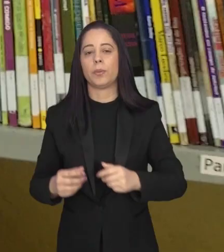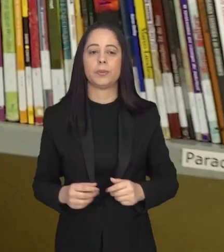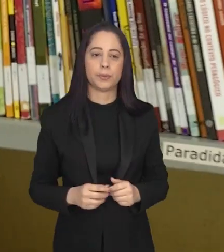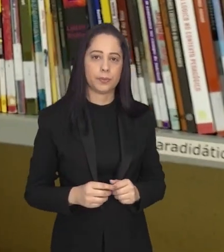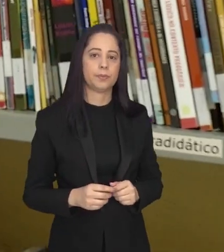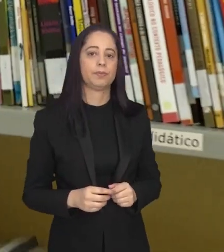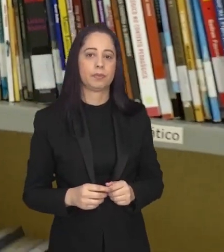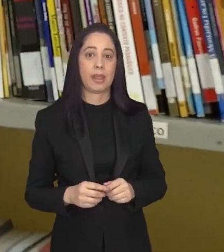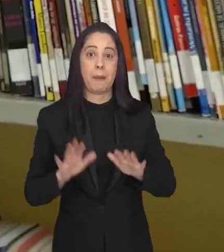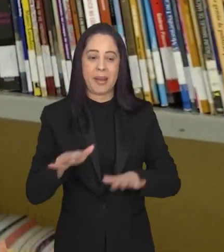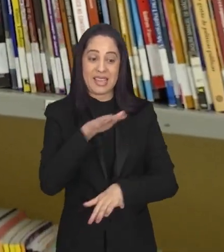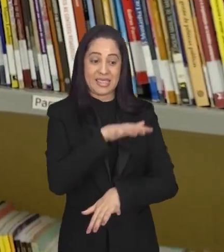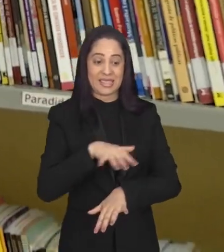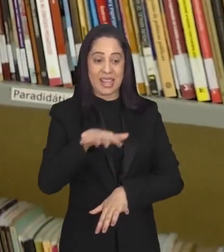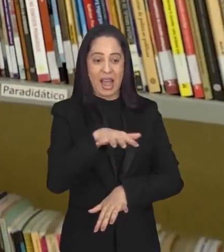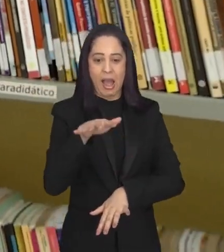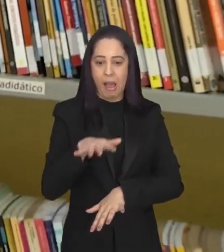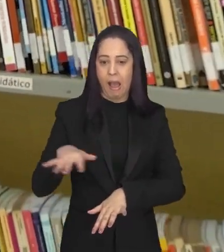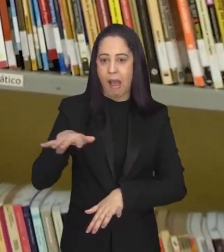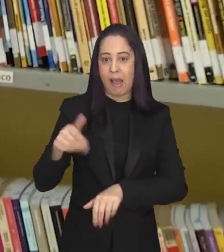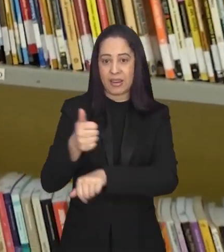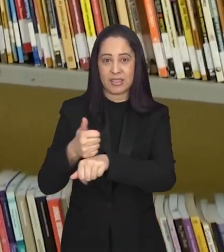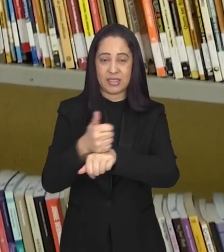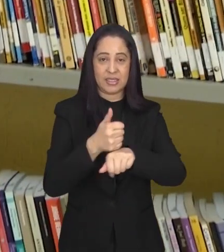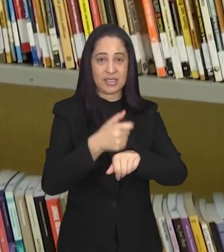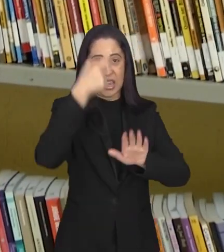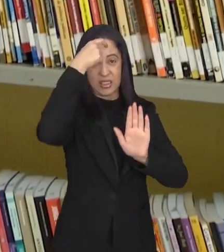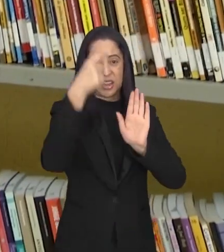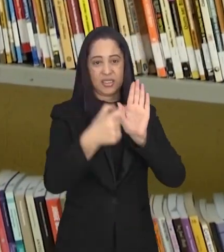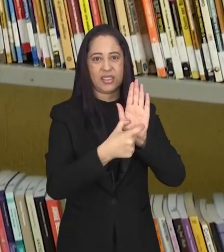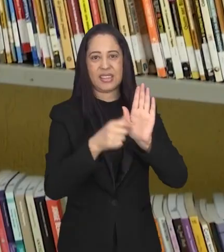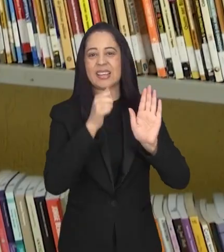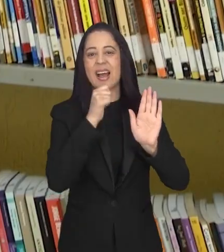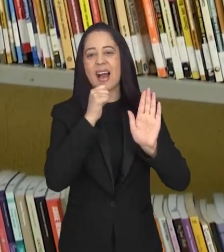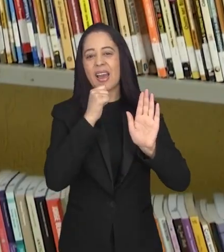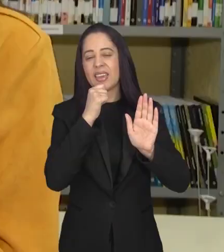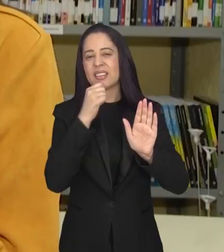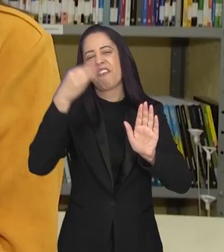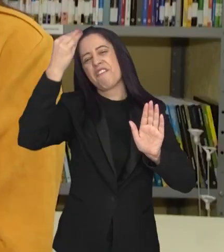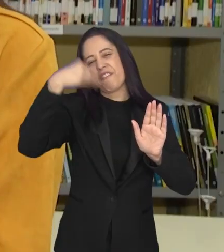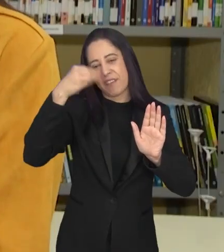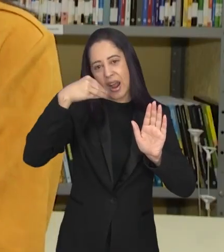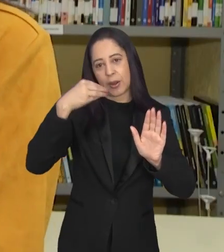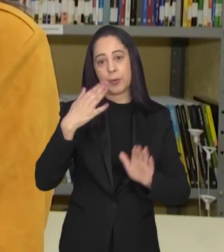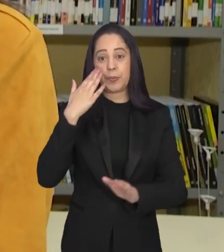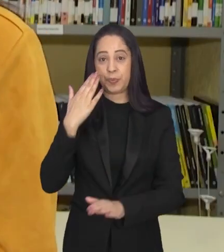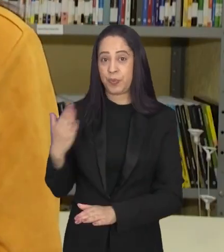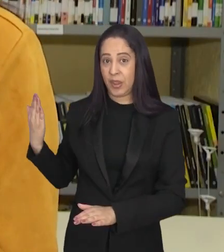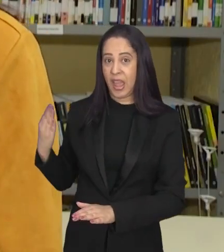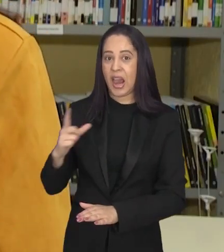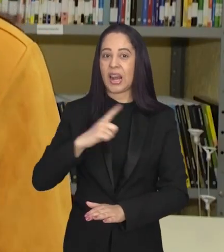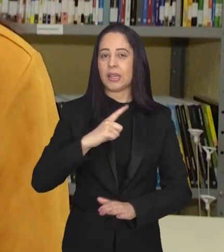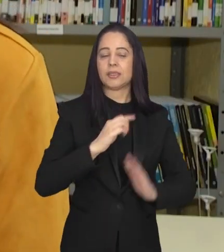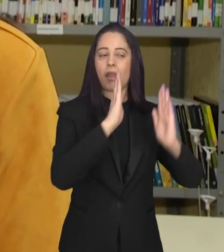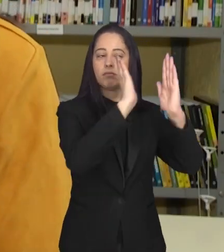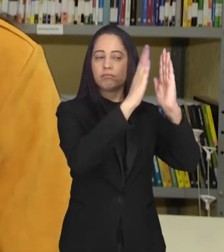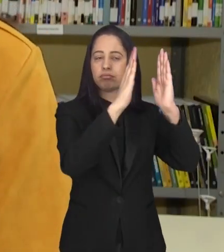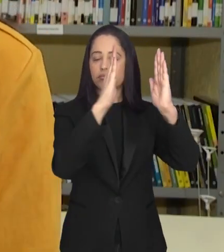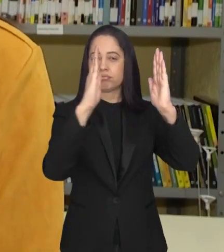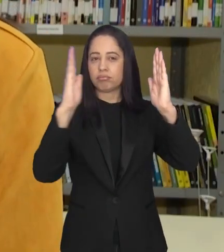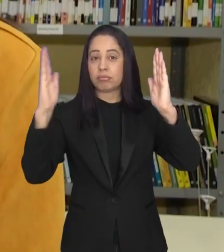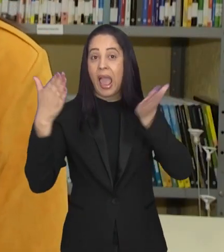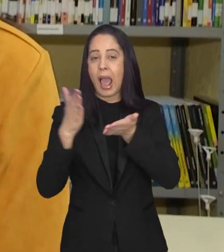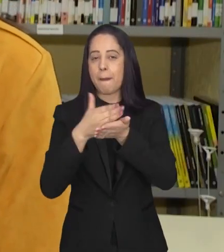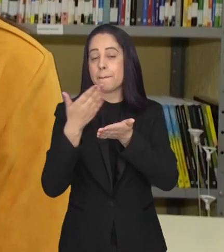IA. Mas em algumas áreas a aplicação das IAs ainda não tem muita força. A Tatiana tem uma editora de livros e afirma que,